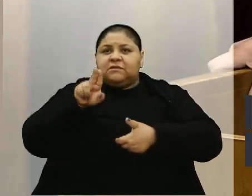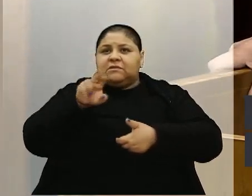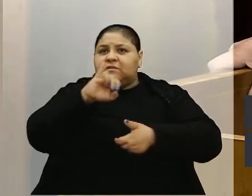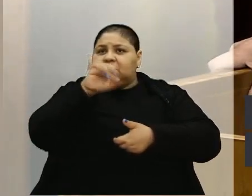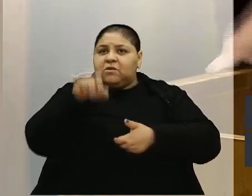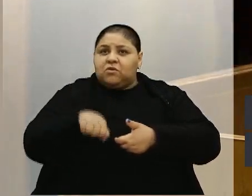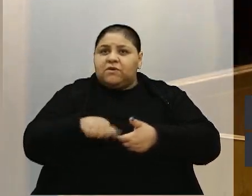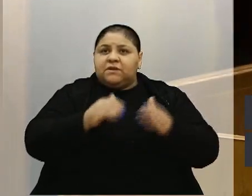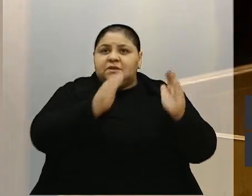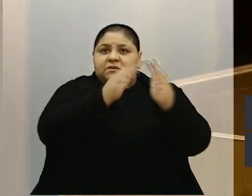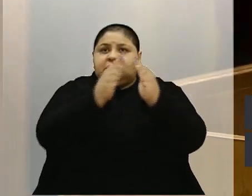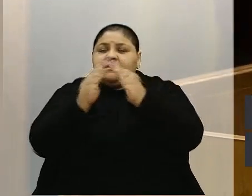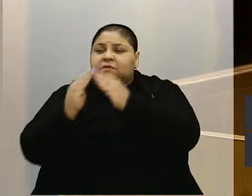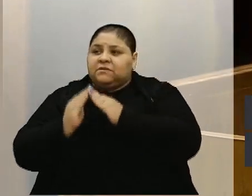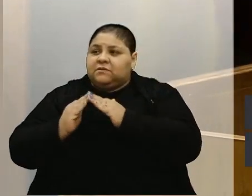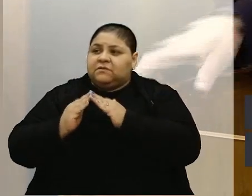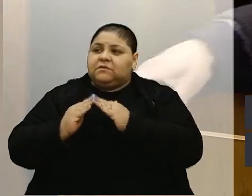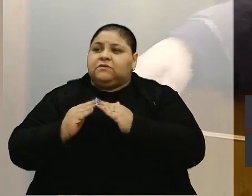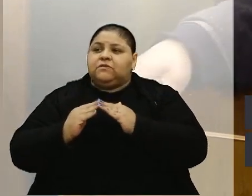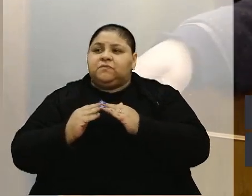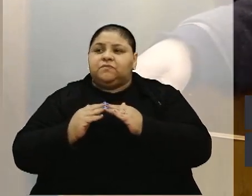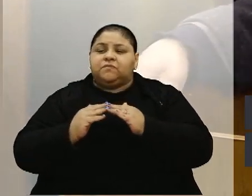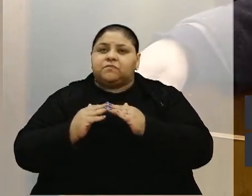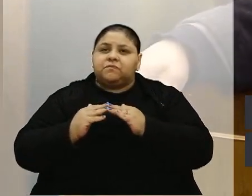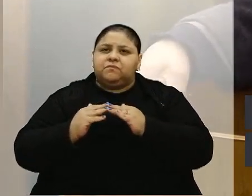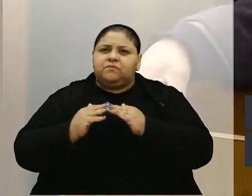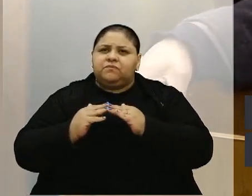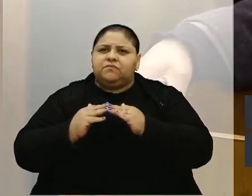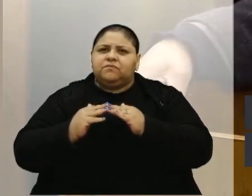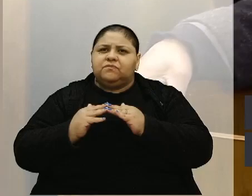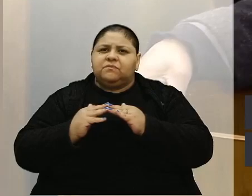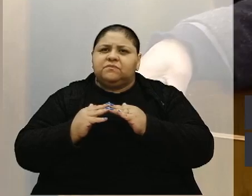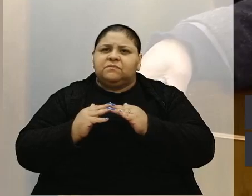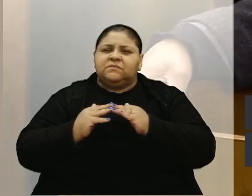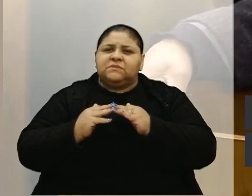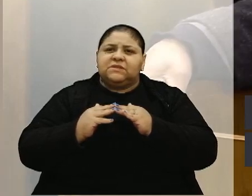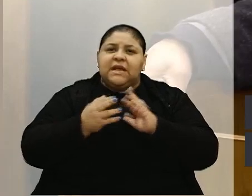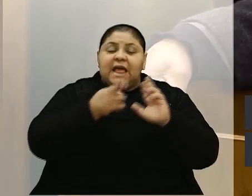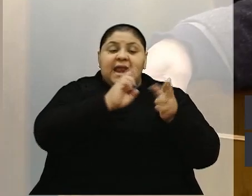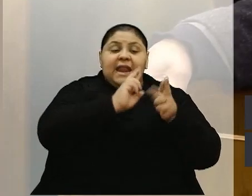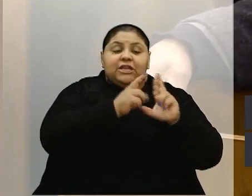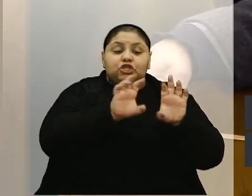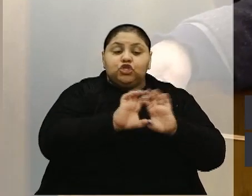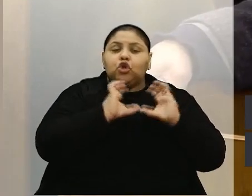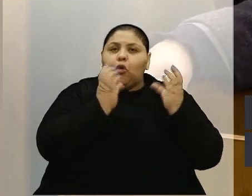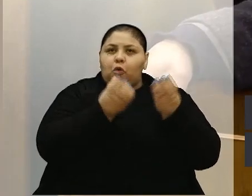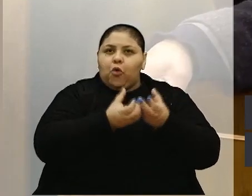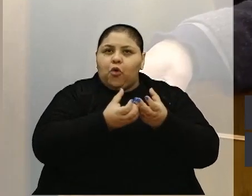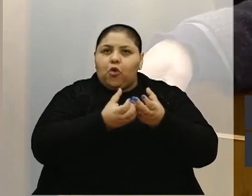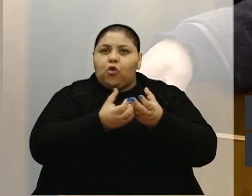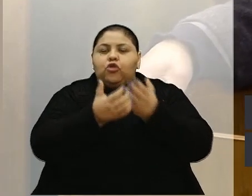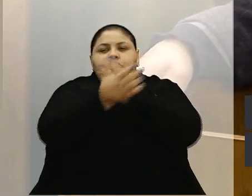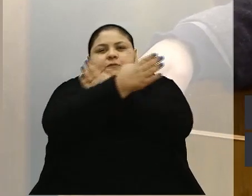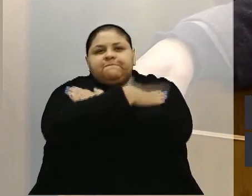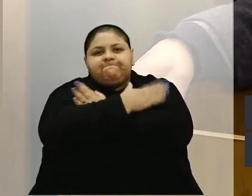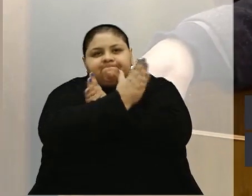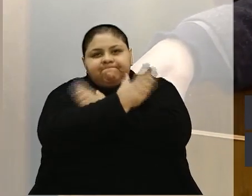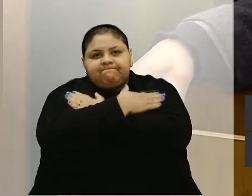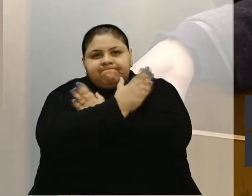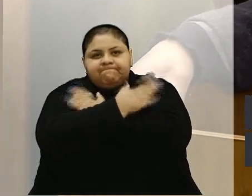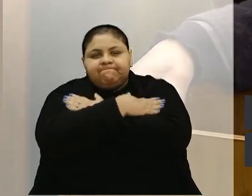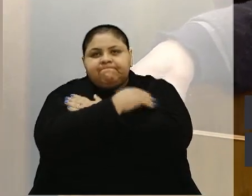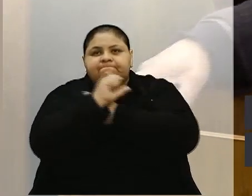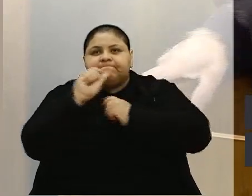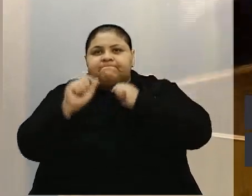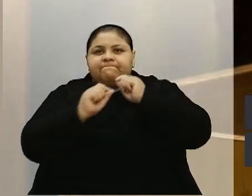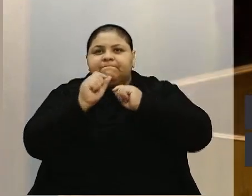Habitação. Ao pessoal ali do Relações Comunitárias. O nosso abraço. A Tere e o